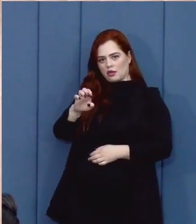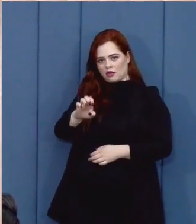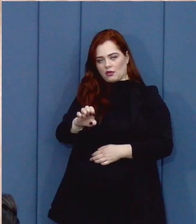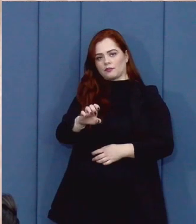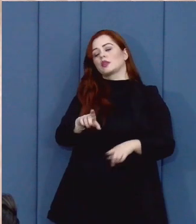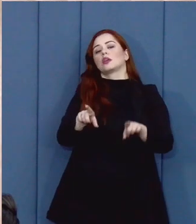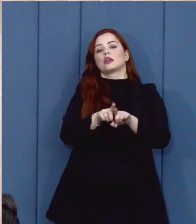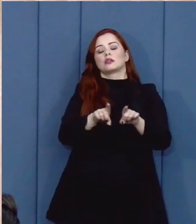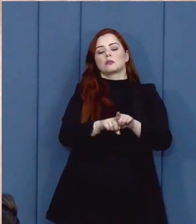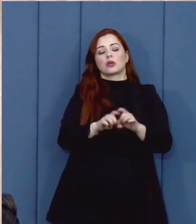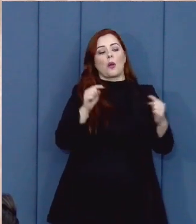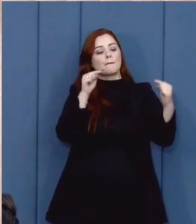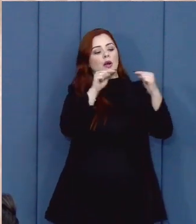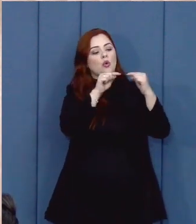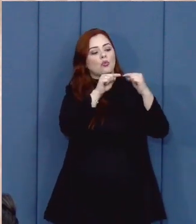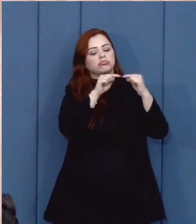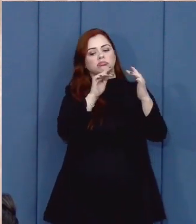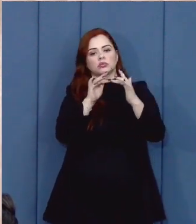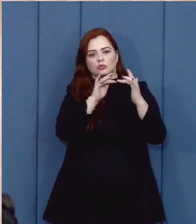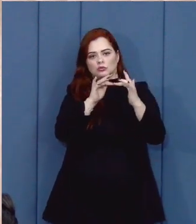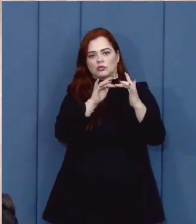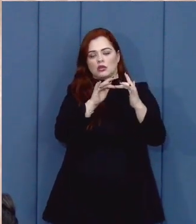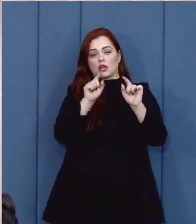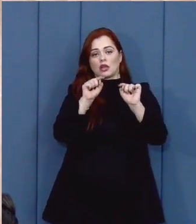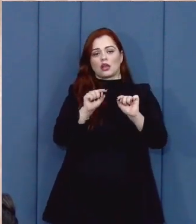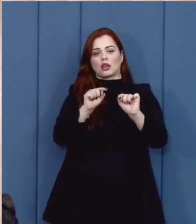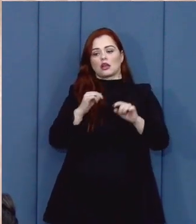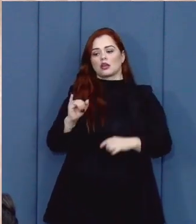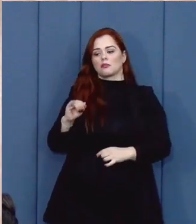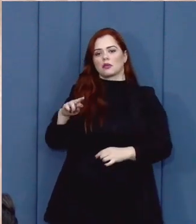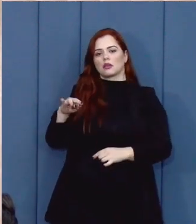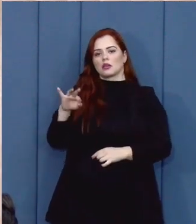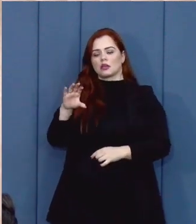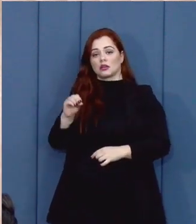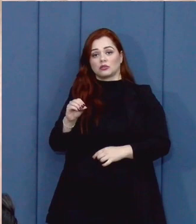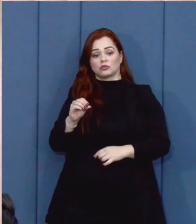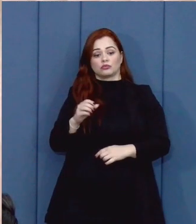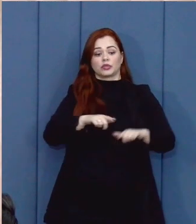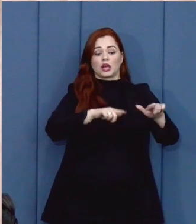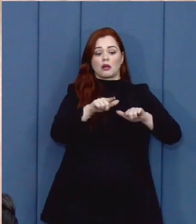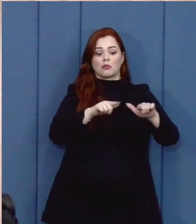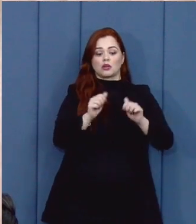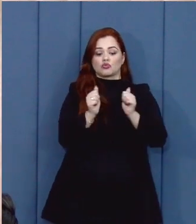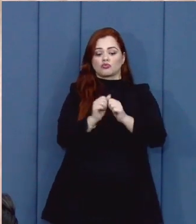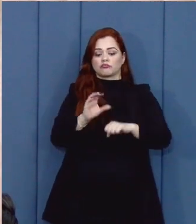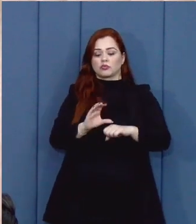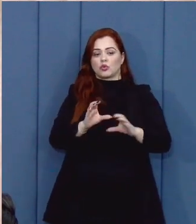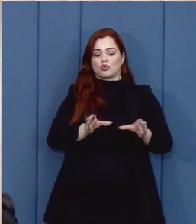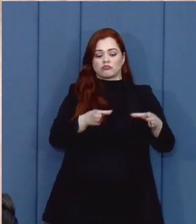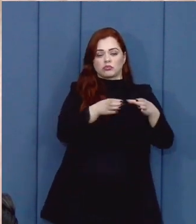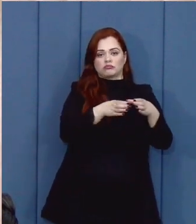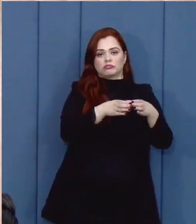o ponto de contato. O Inmetro atua como coordenador do comitê e atua junto